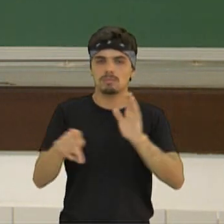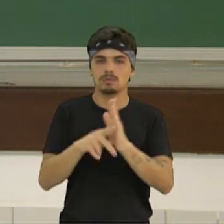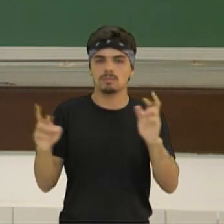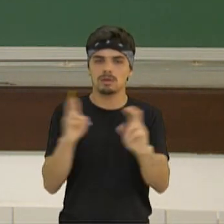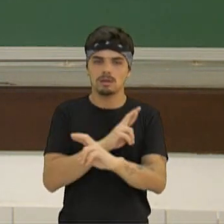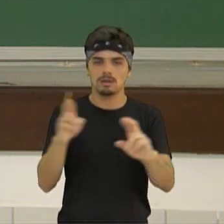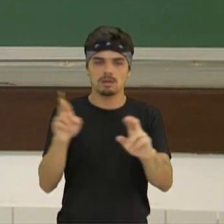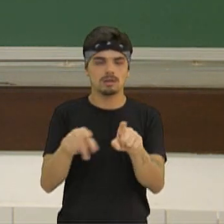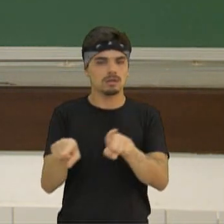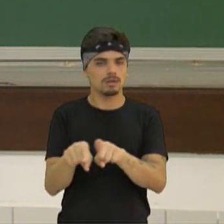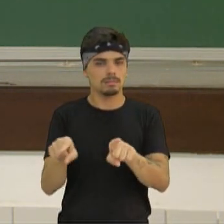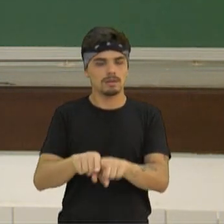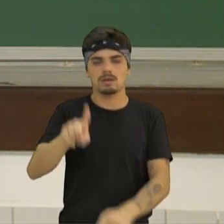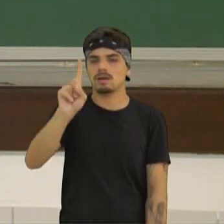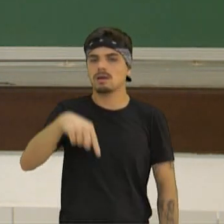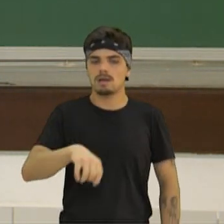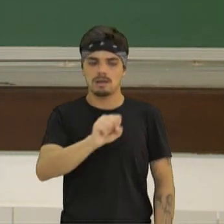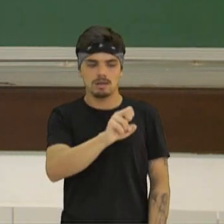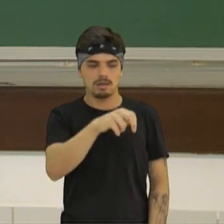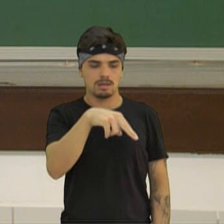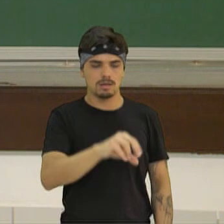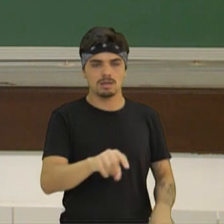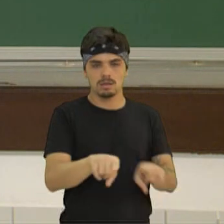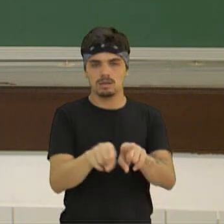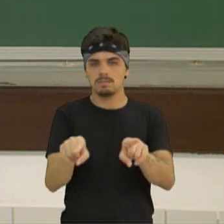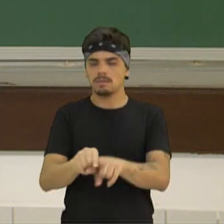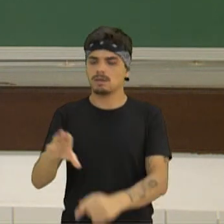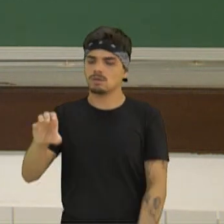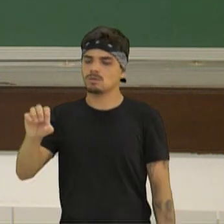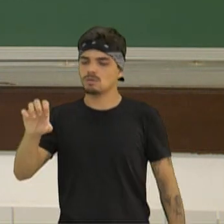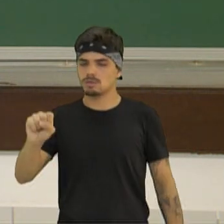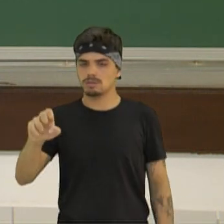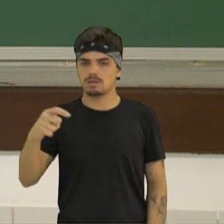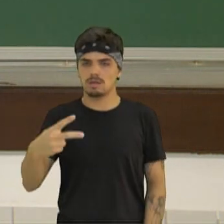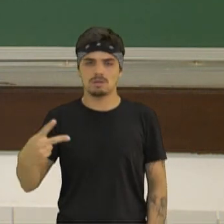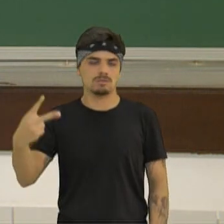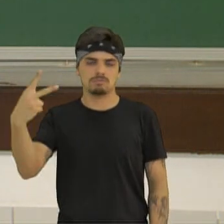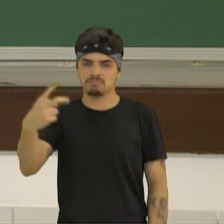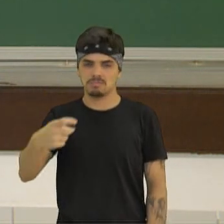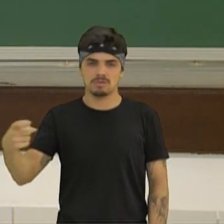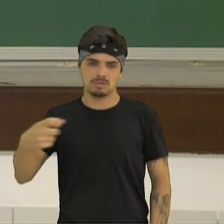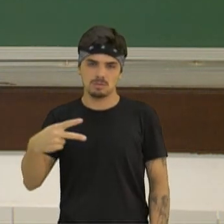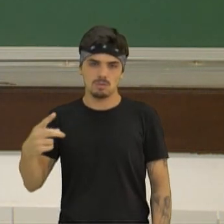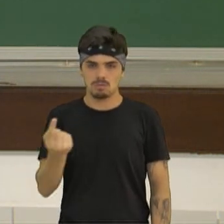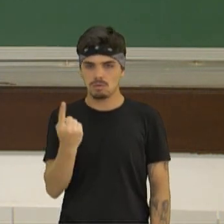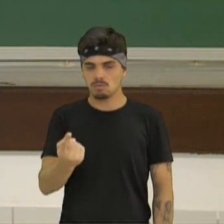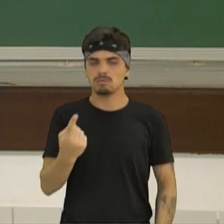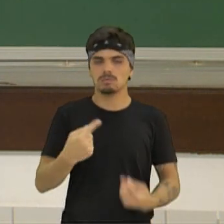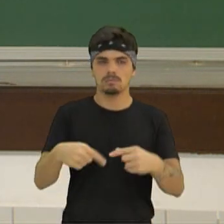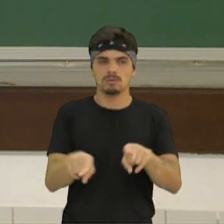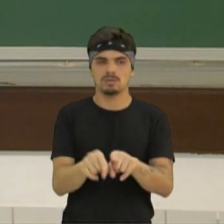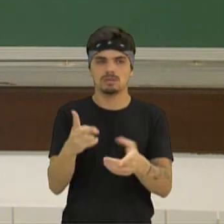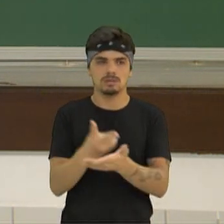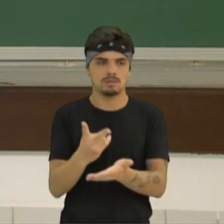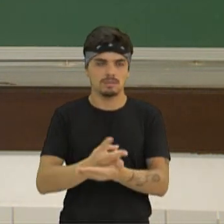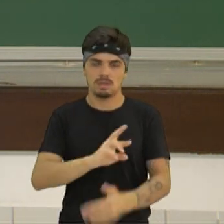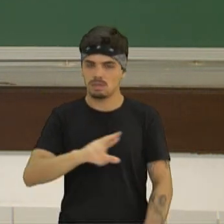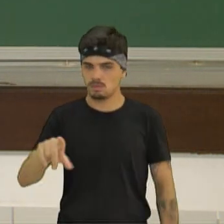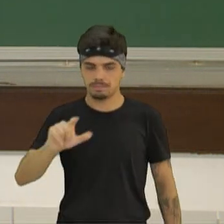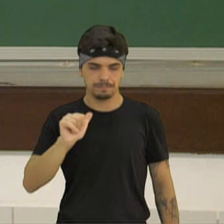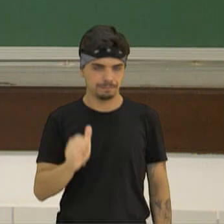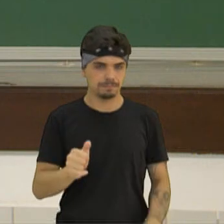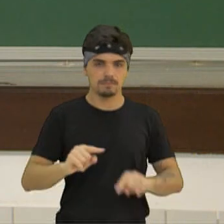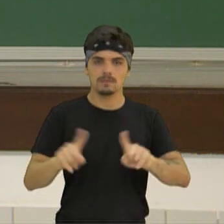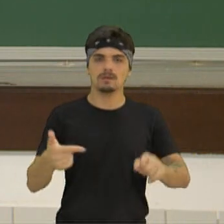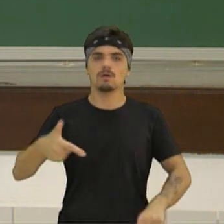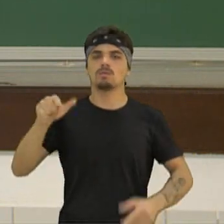relação trigonométrica. É seno ao quadrado mais cosseno ao quadrado de x igual a 1. Então, não vou ficar repetindo isso. A